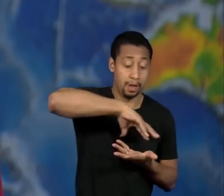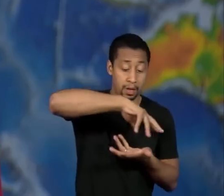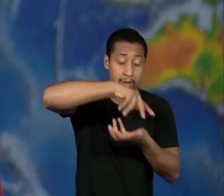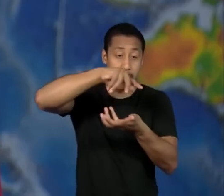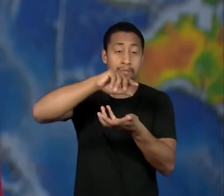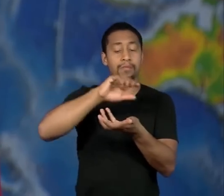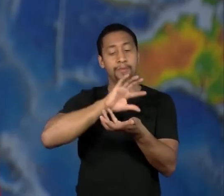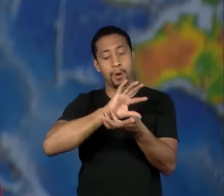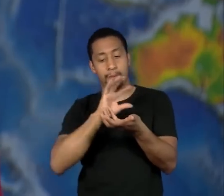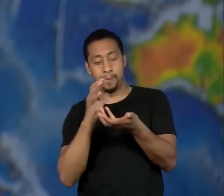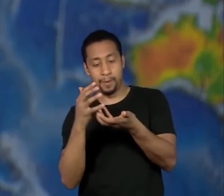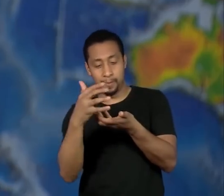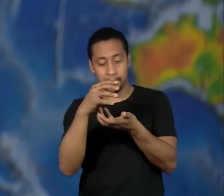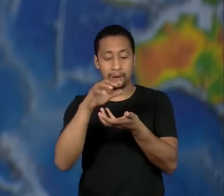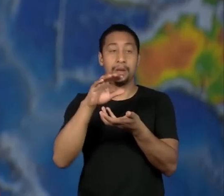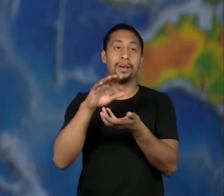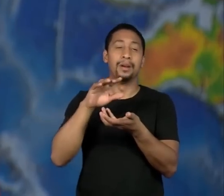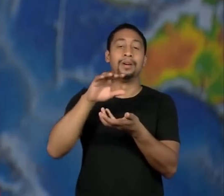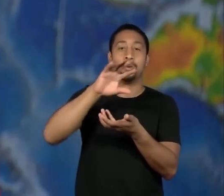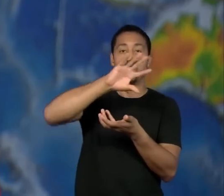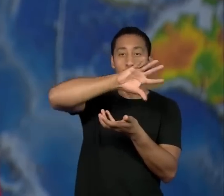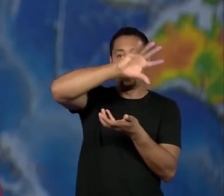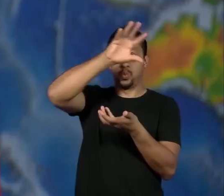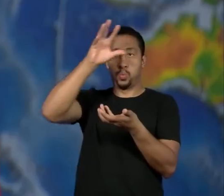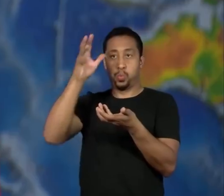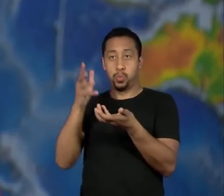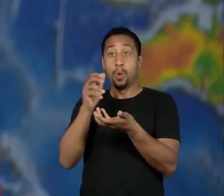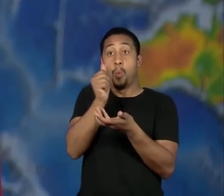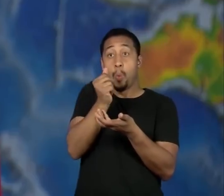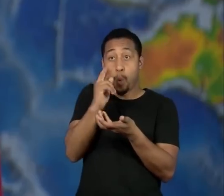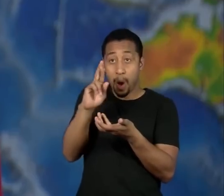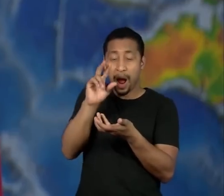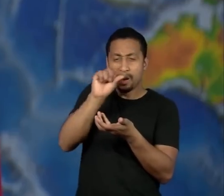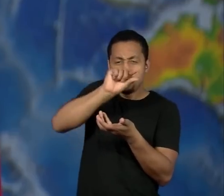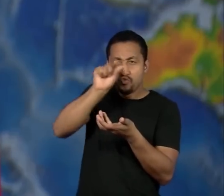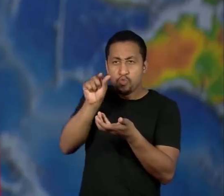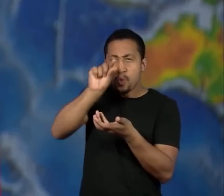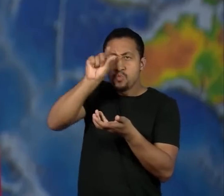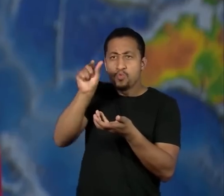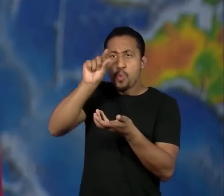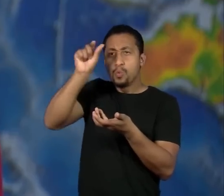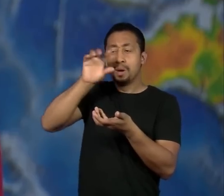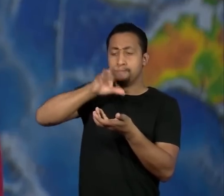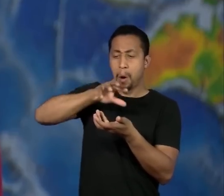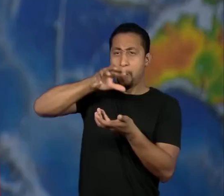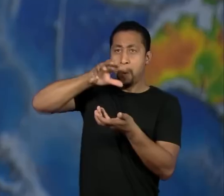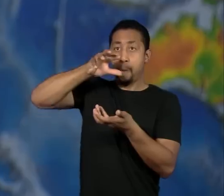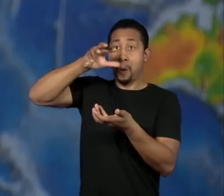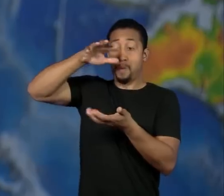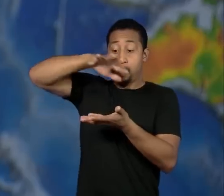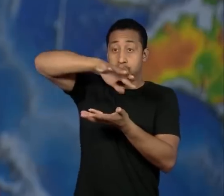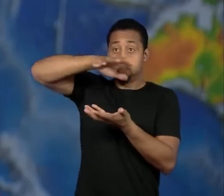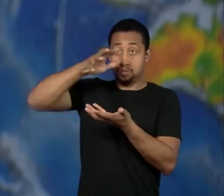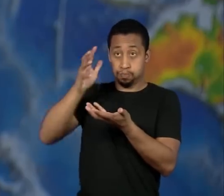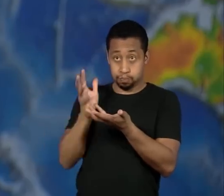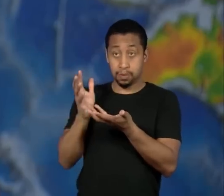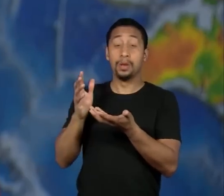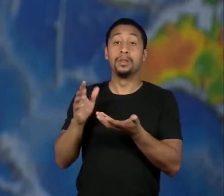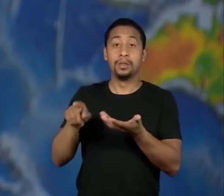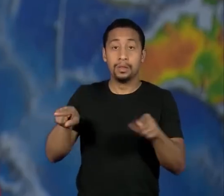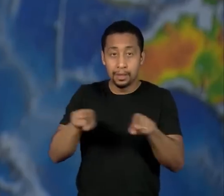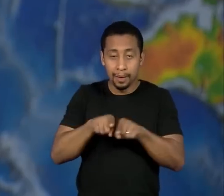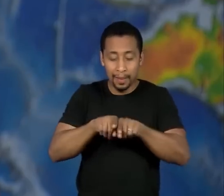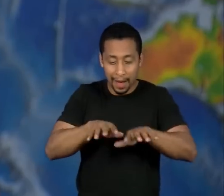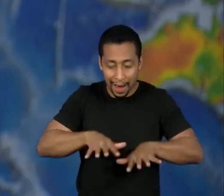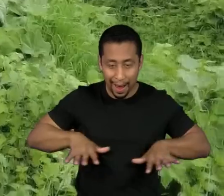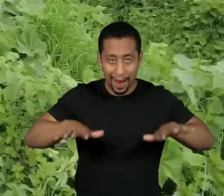seja a atmosfera, a hidrosfera, a geosfera, como a gente chama, que seria a parte geológica, e a vida,